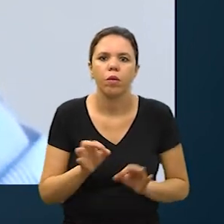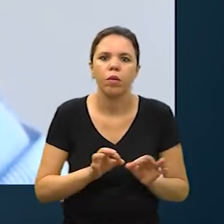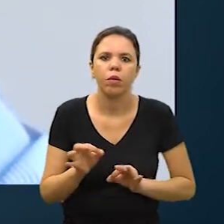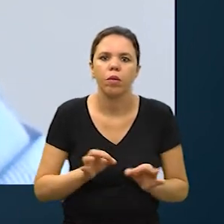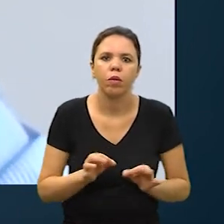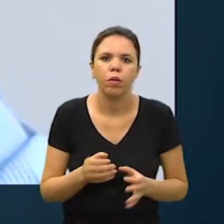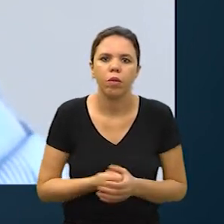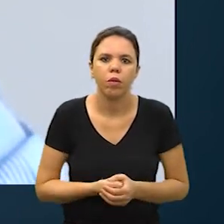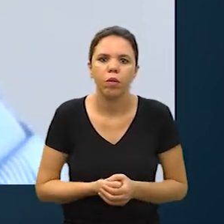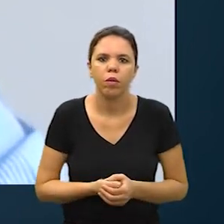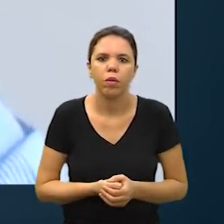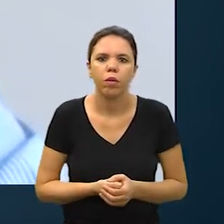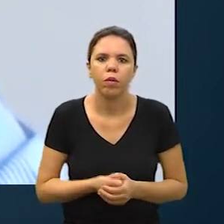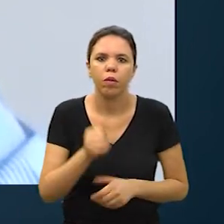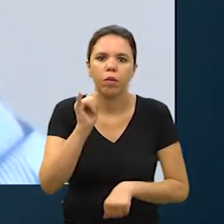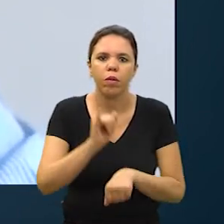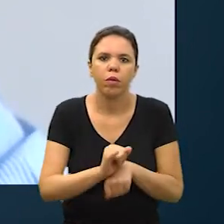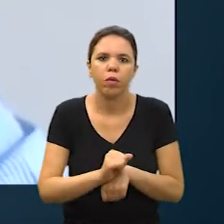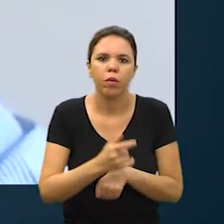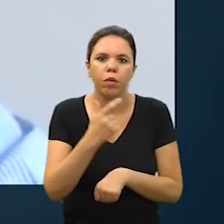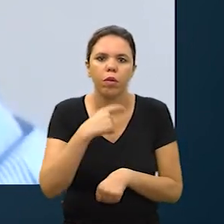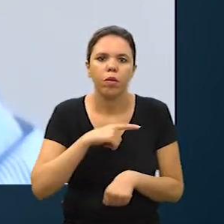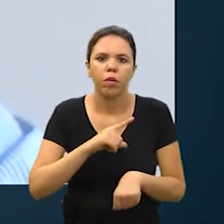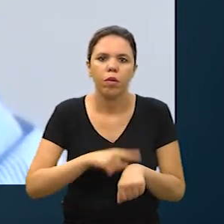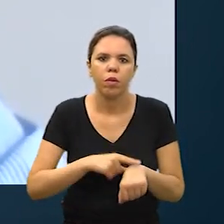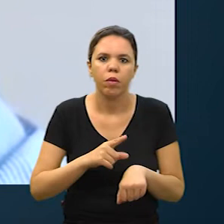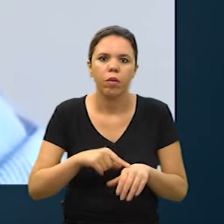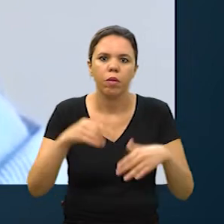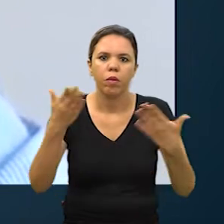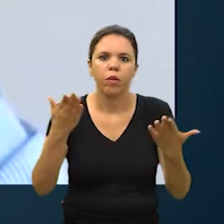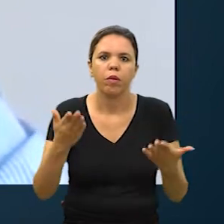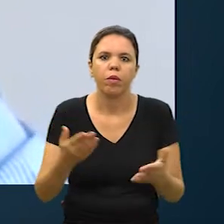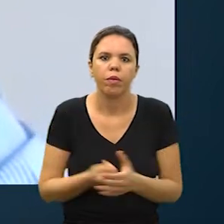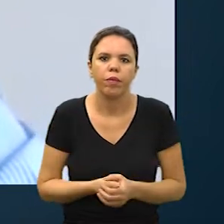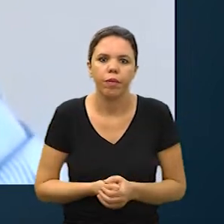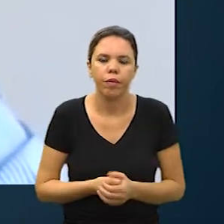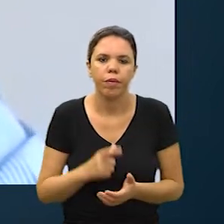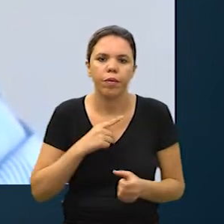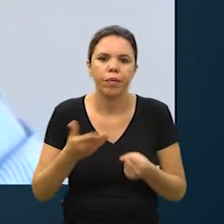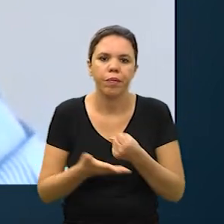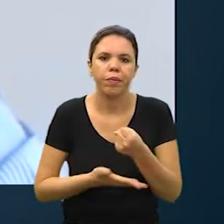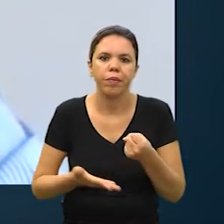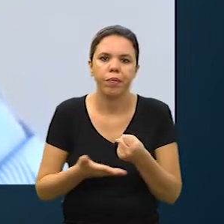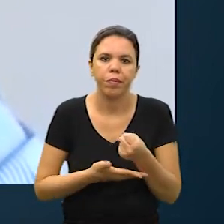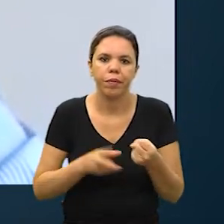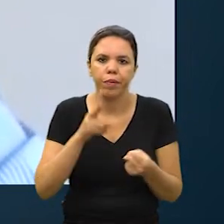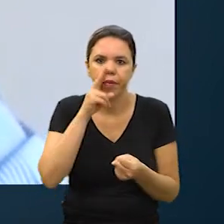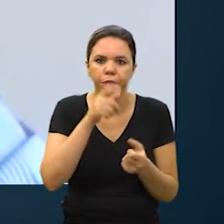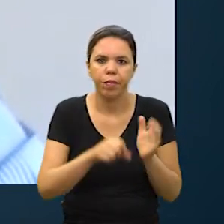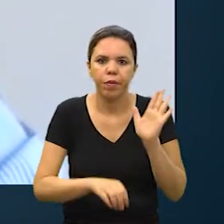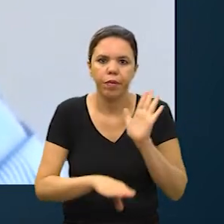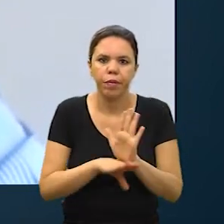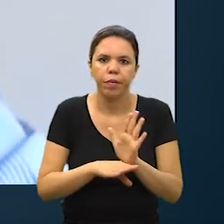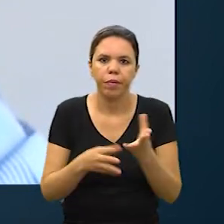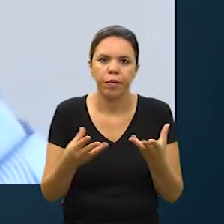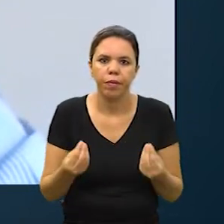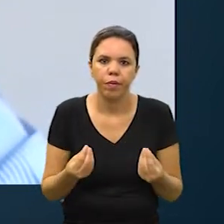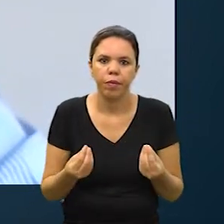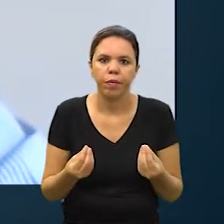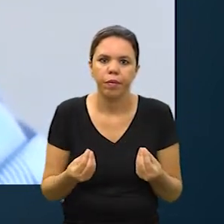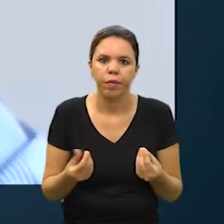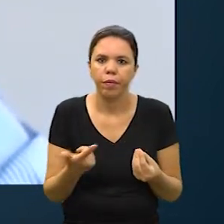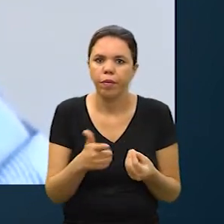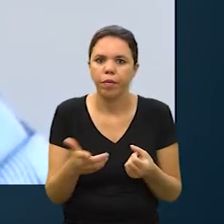plano, internacionalização, quer dizer, eu tenho meu pé lá fora. Então, se você tem uma base mais forte, ajuda muito. Partir sem